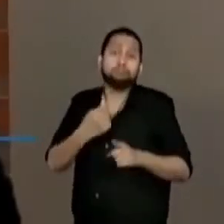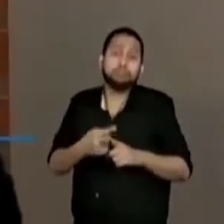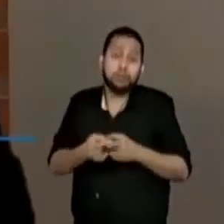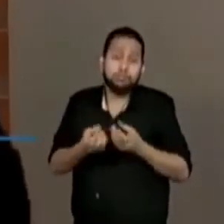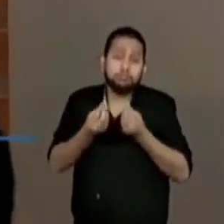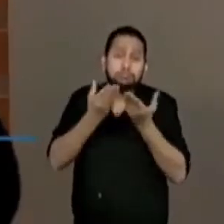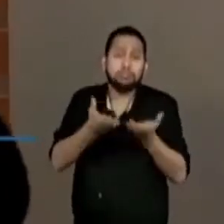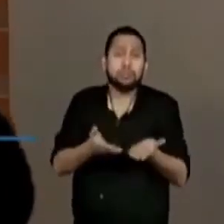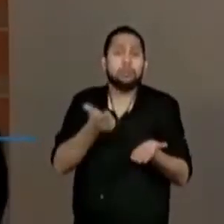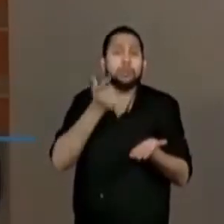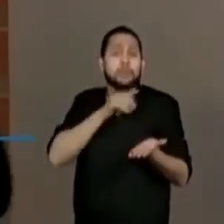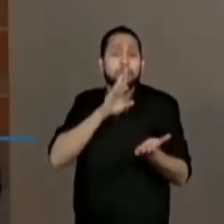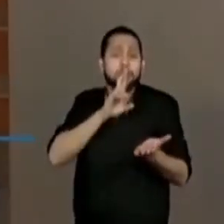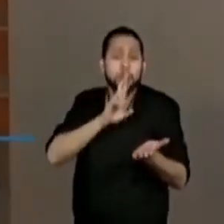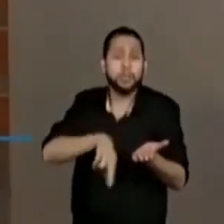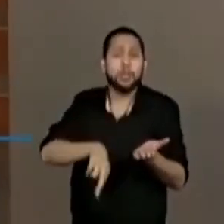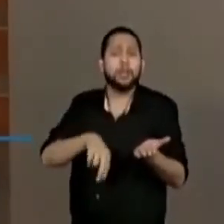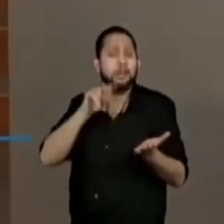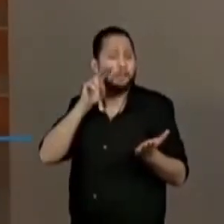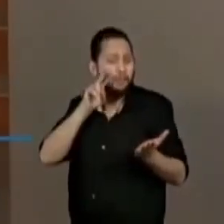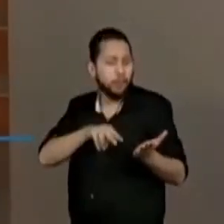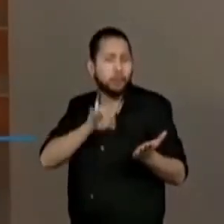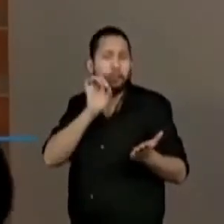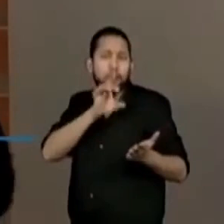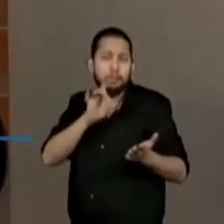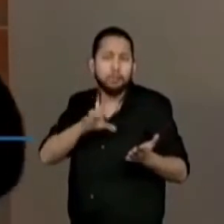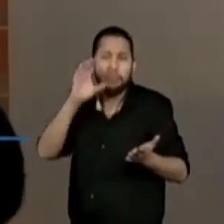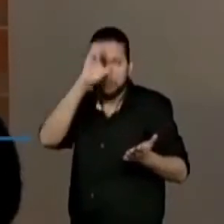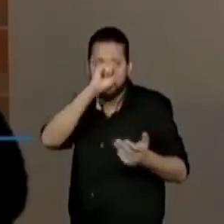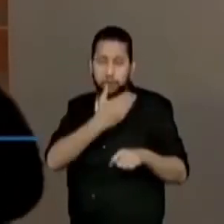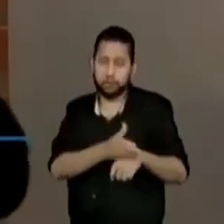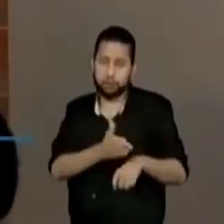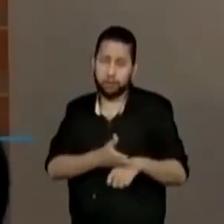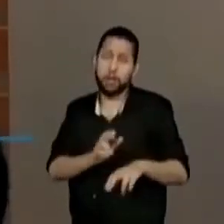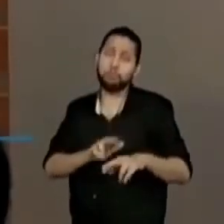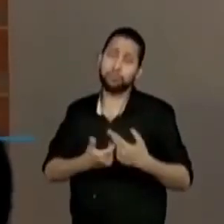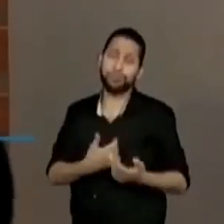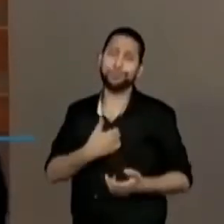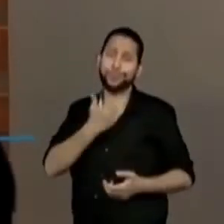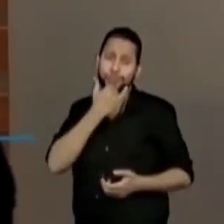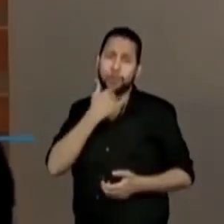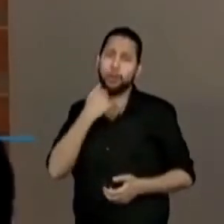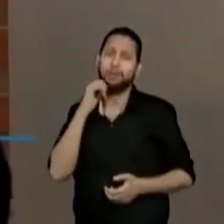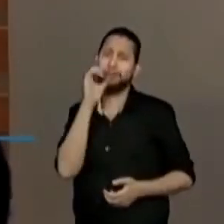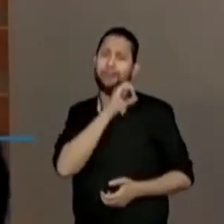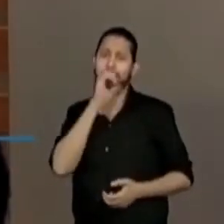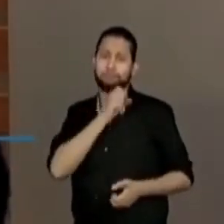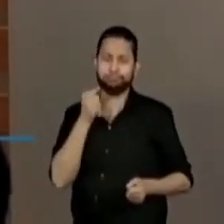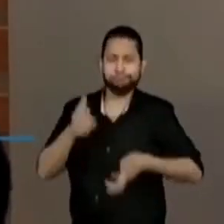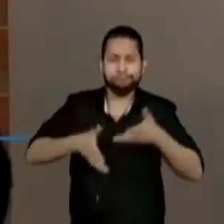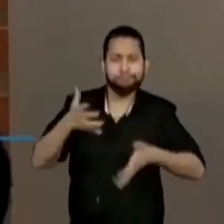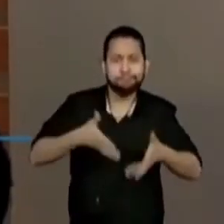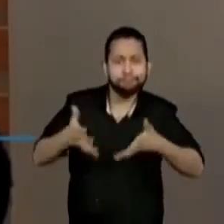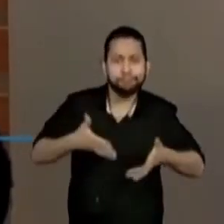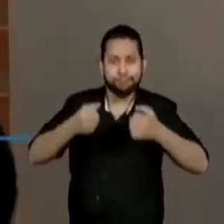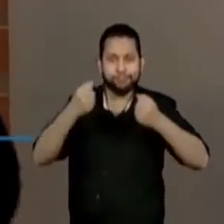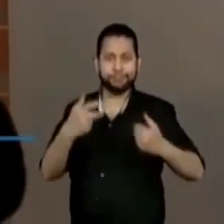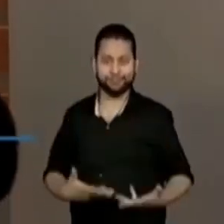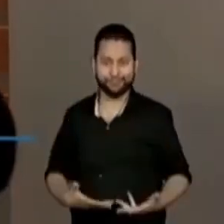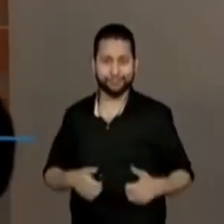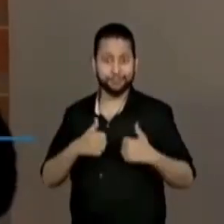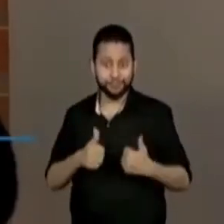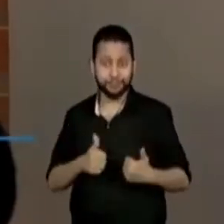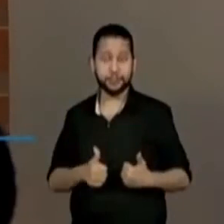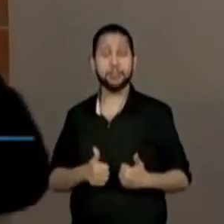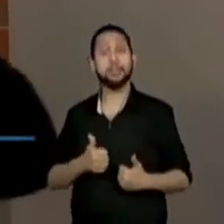alguma atividade ou ver como é que realiza alguma das atividades eu precisei acelerar e correr um pouquinho Ok